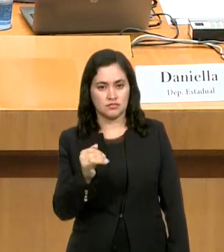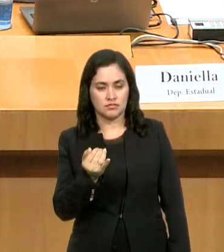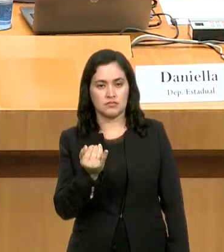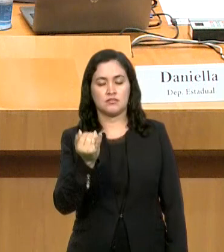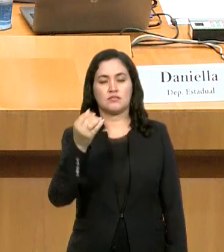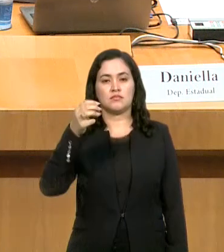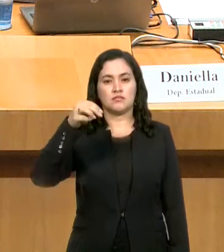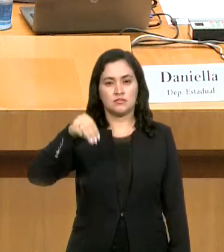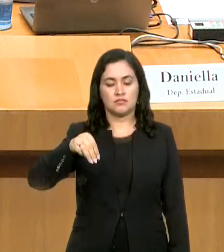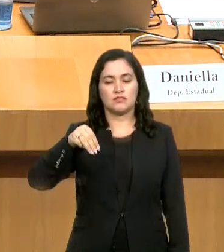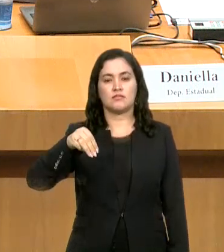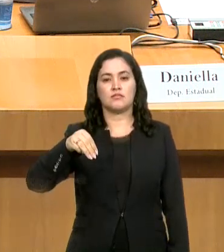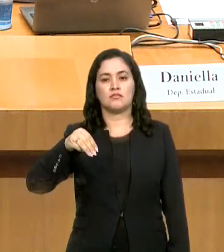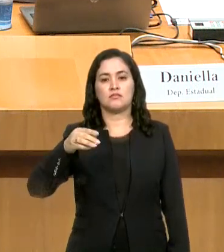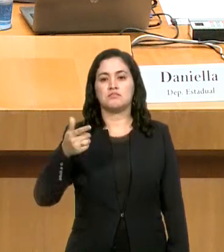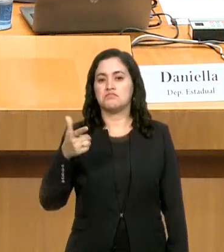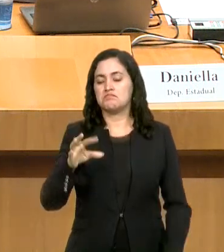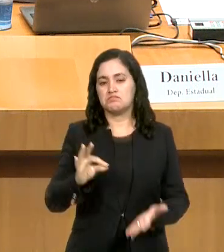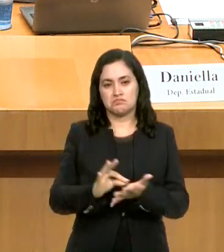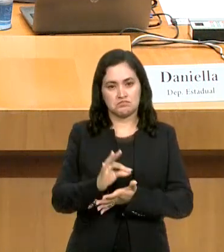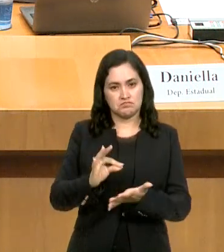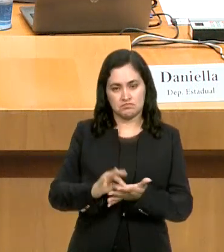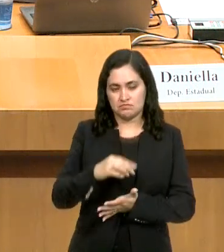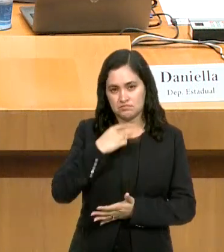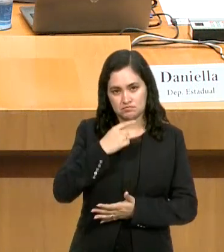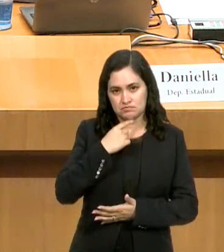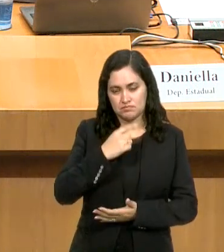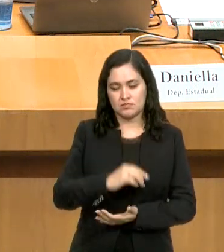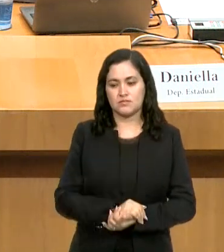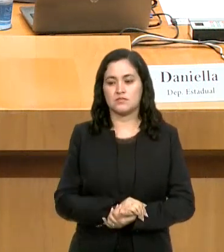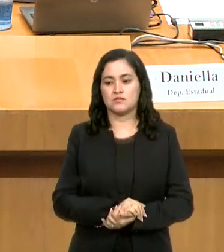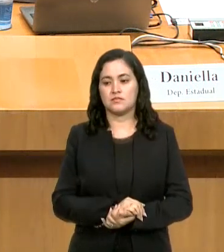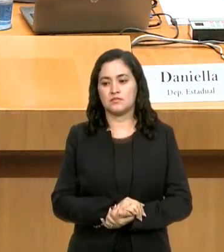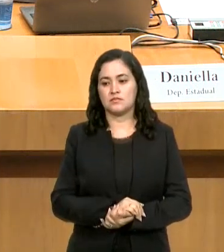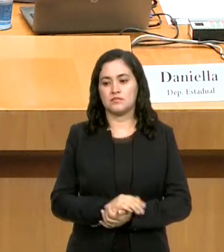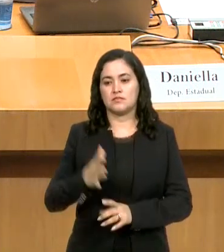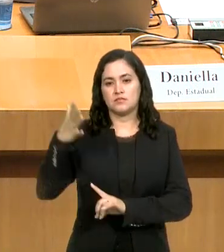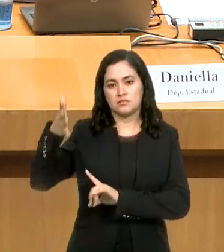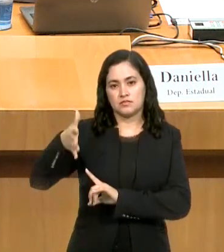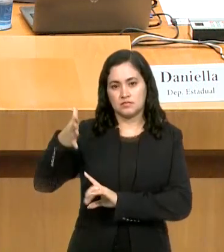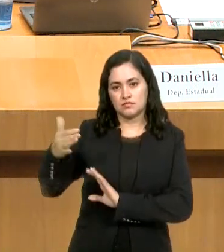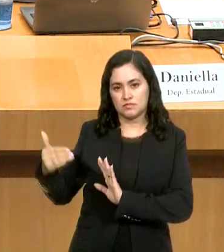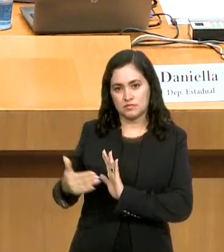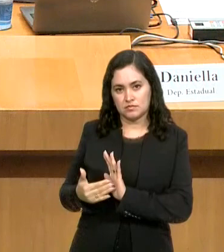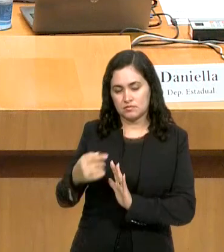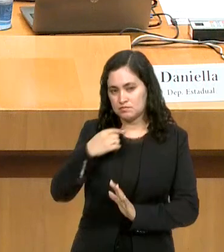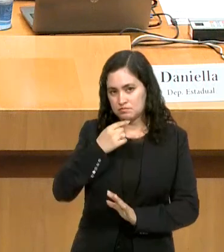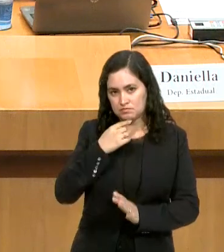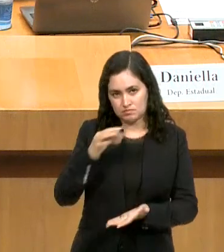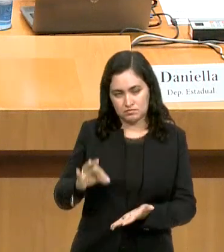Também não há oradores inscritos. Expediente final, não há oradores inscritos.